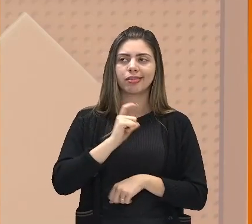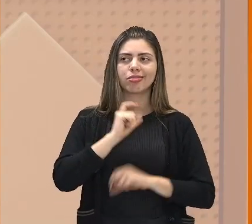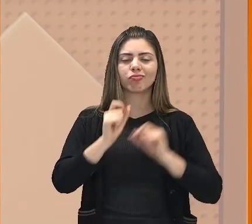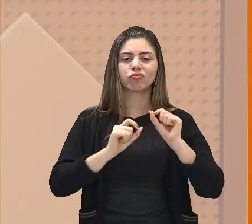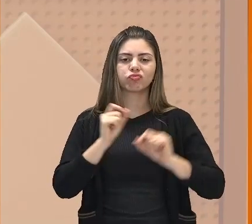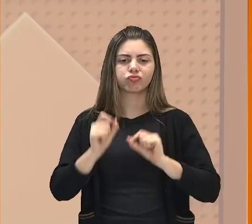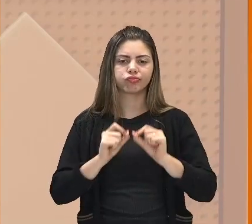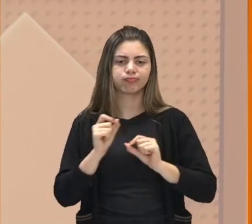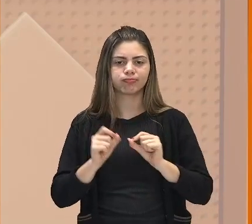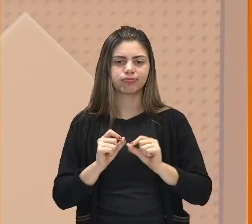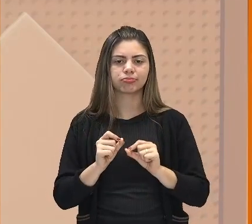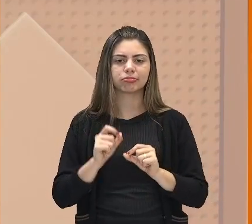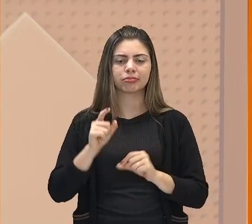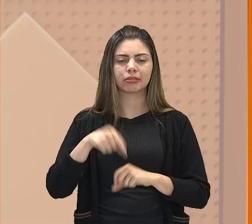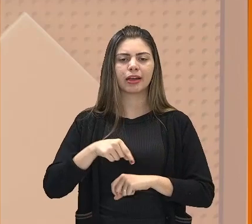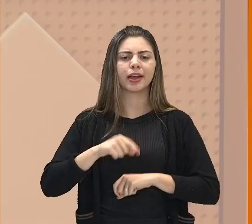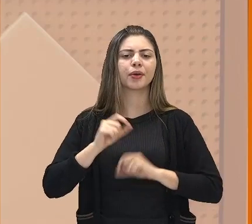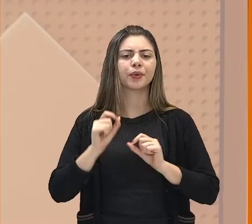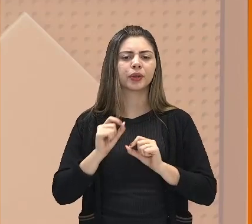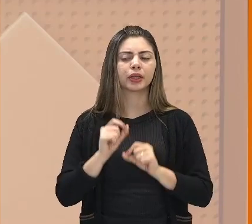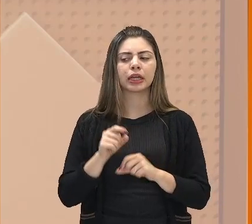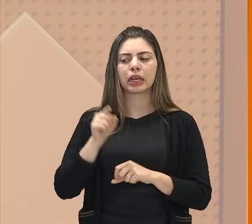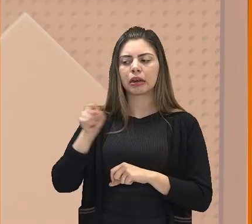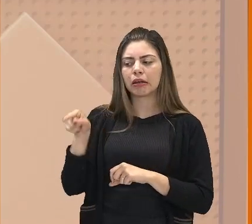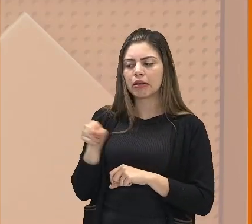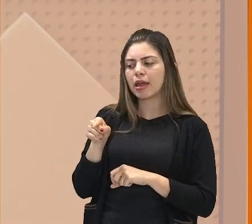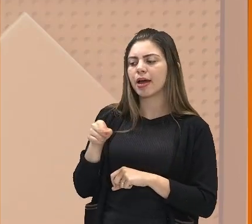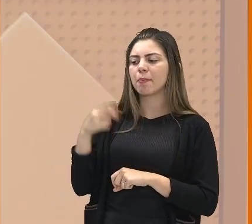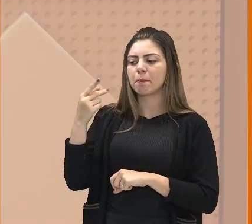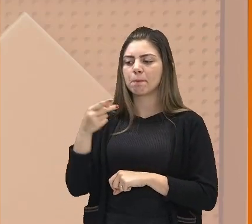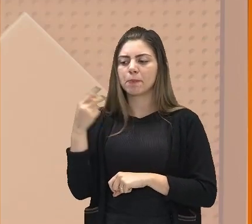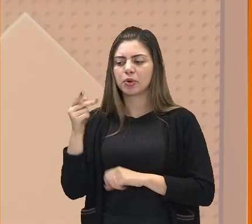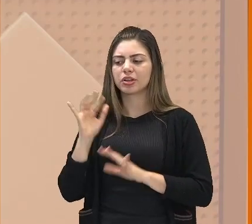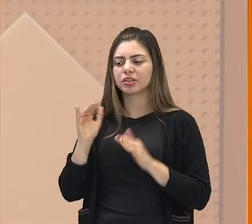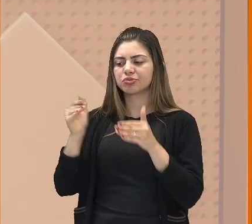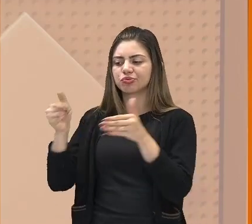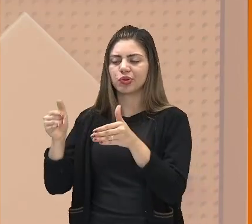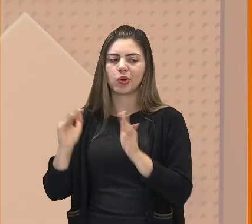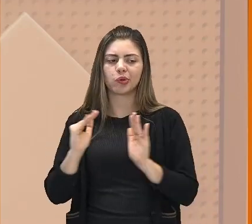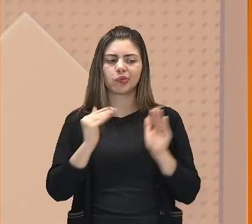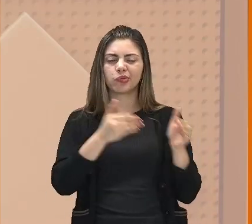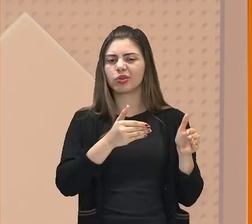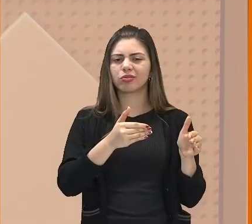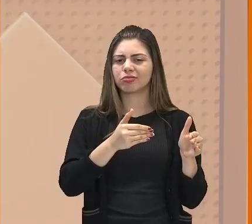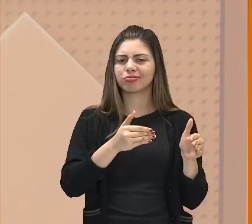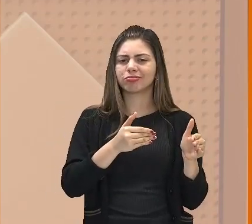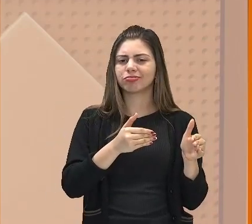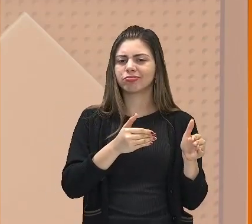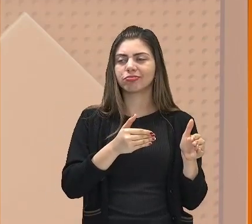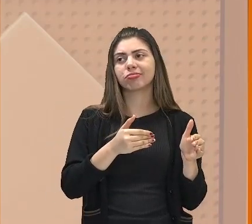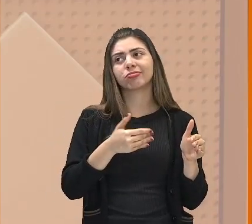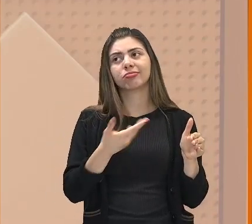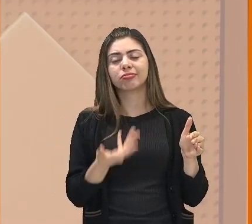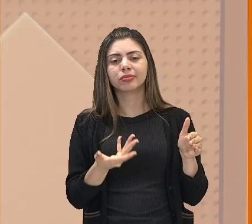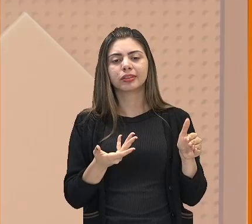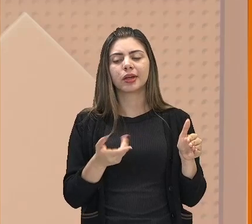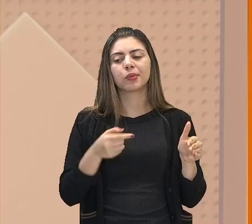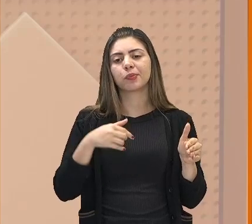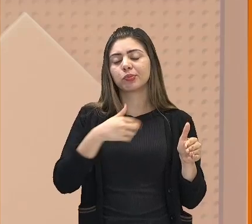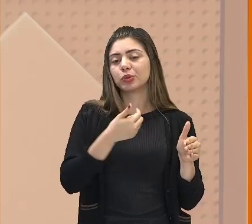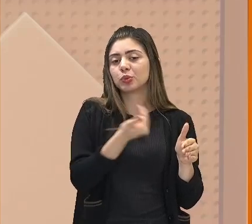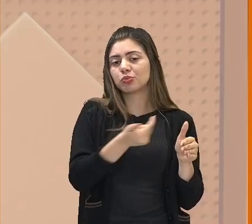uma prerrogativa para que haja uma política voltada para esses grupos, né, para essas